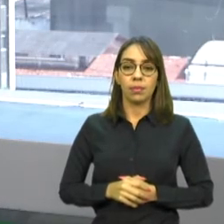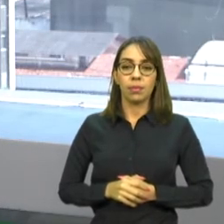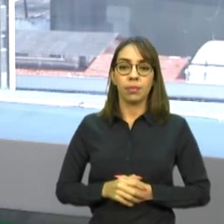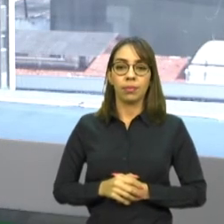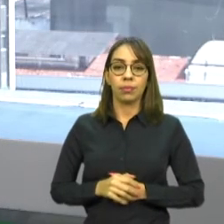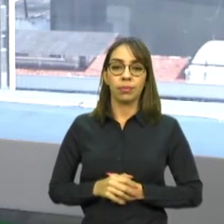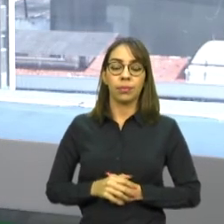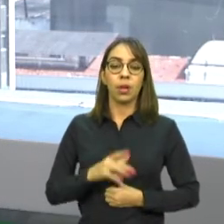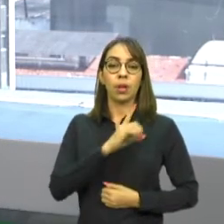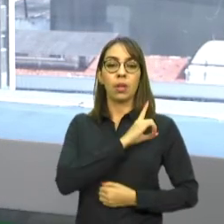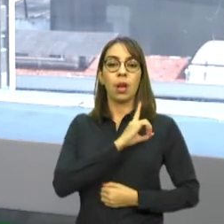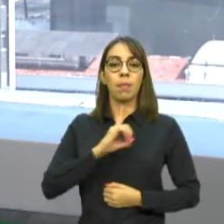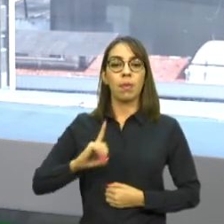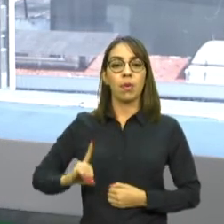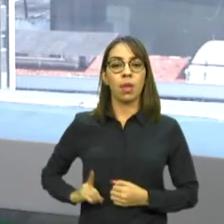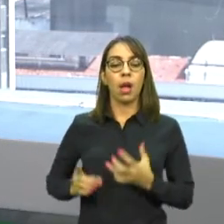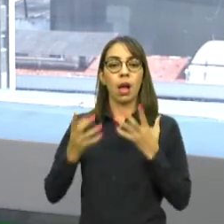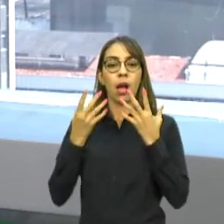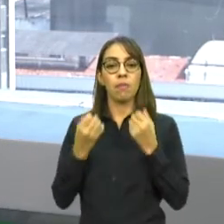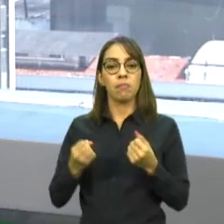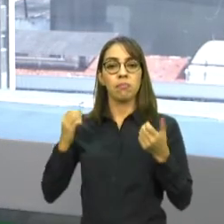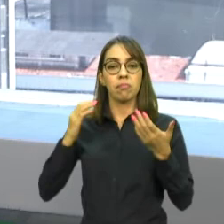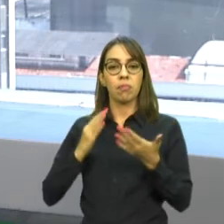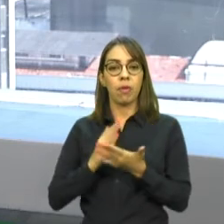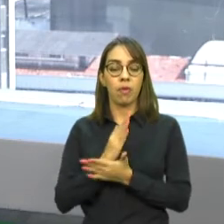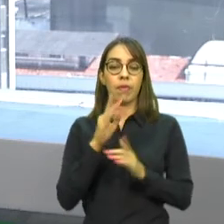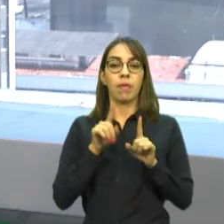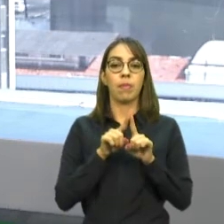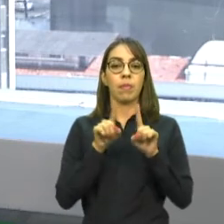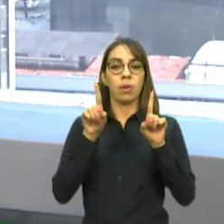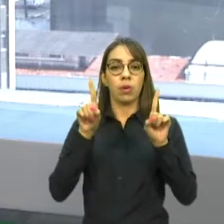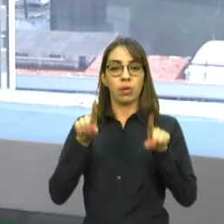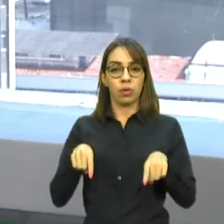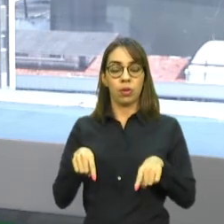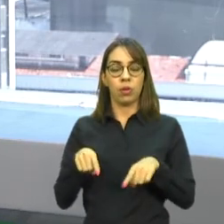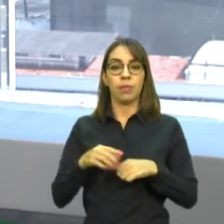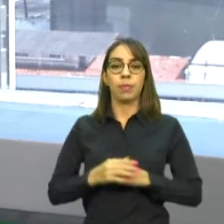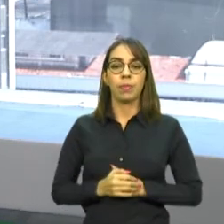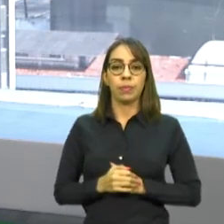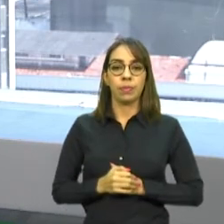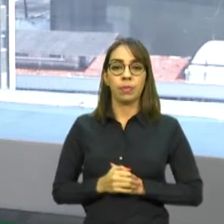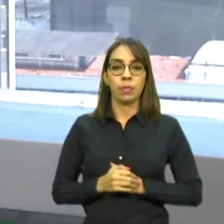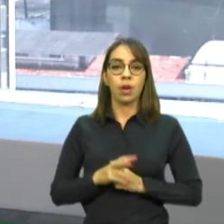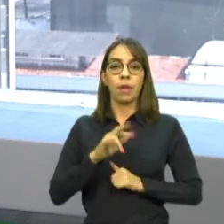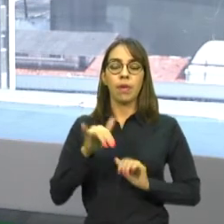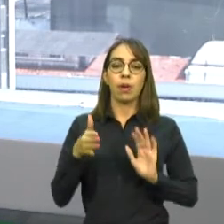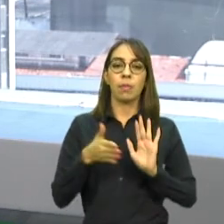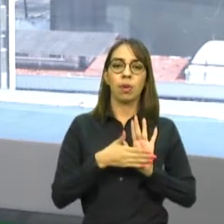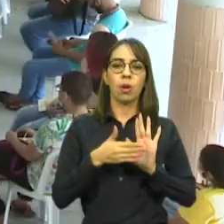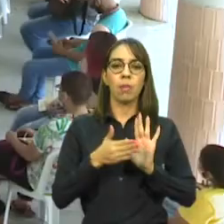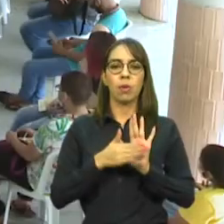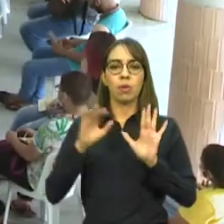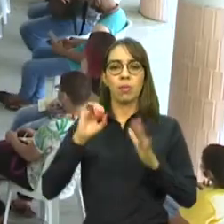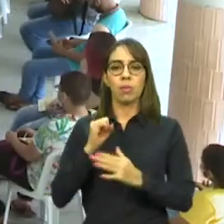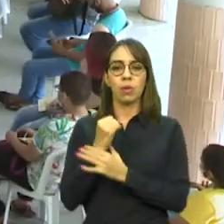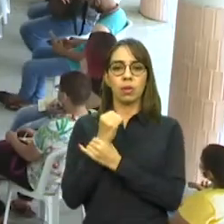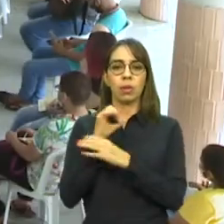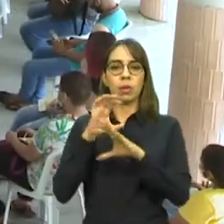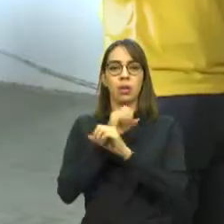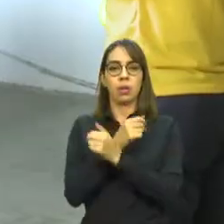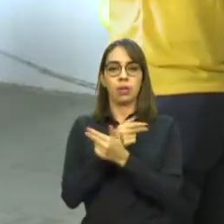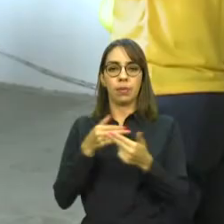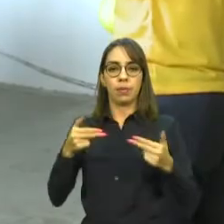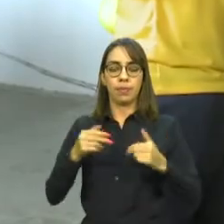Deputados aprovam projeto do Executivo que institui a Política Estadual de Proteção Animal. Chega a Maracanaú a